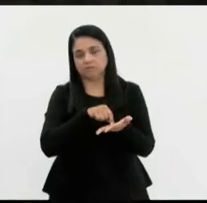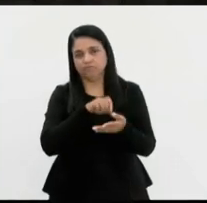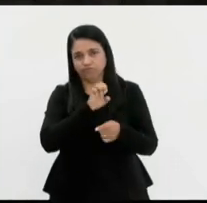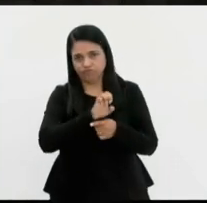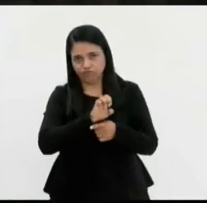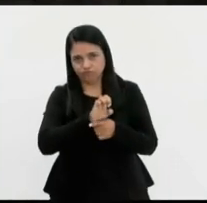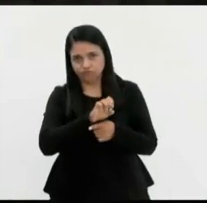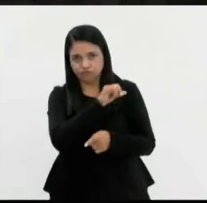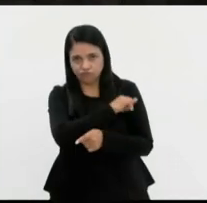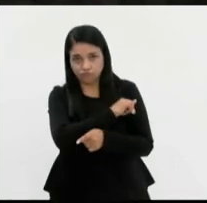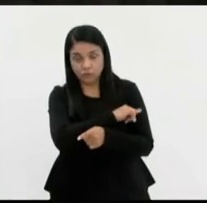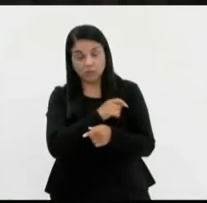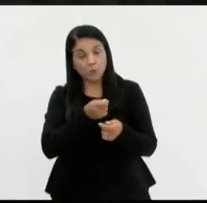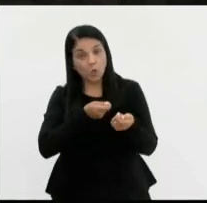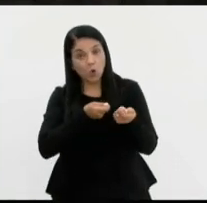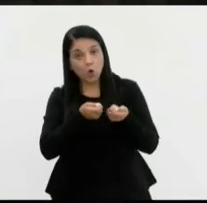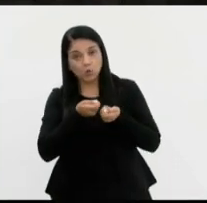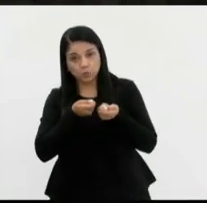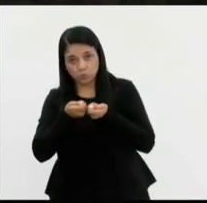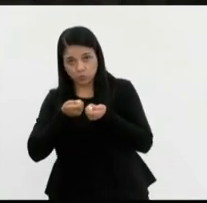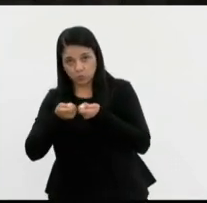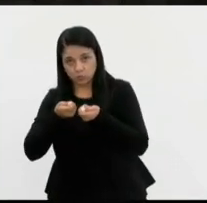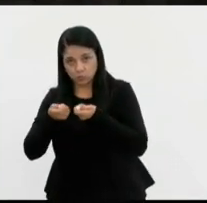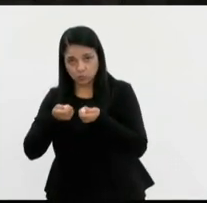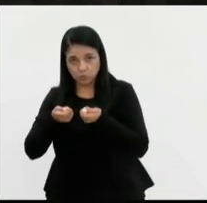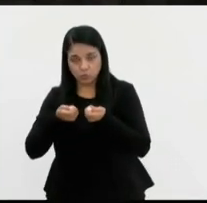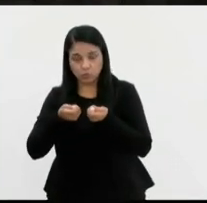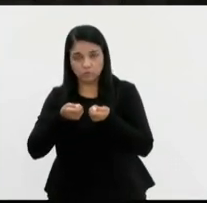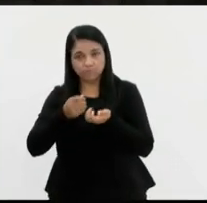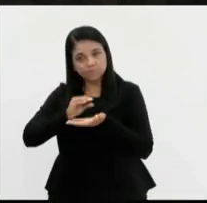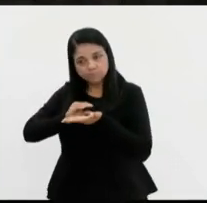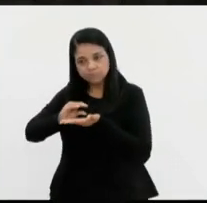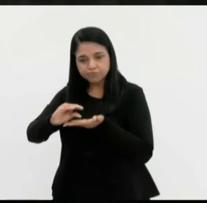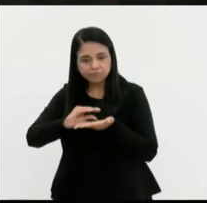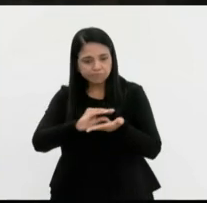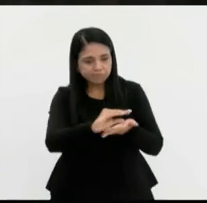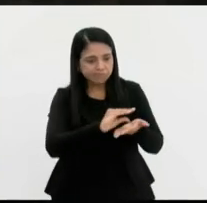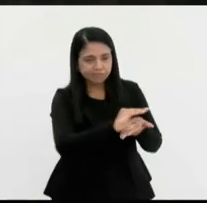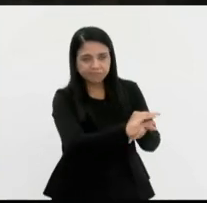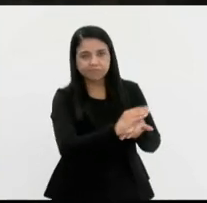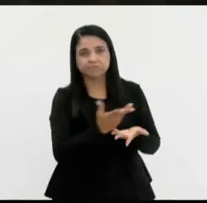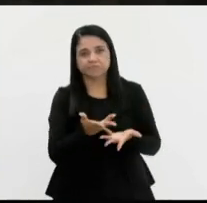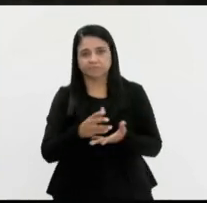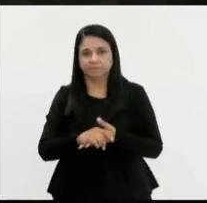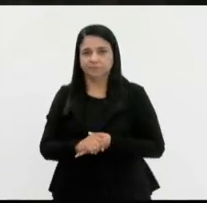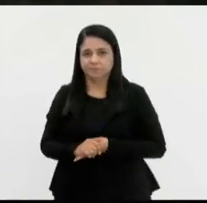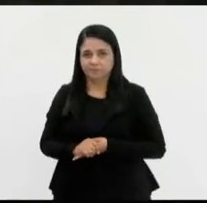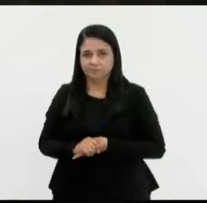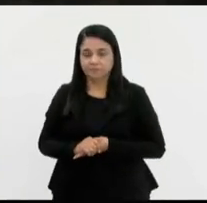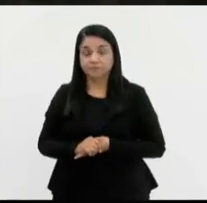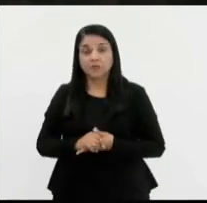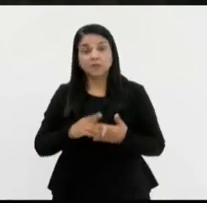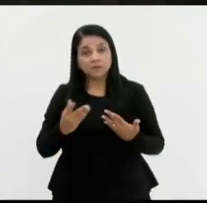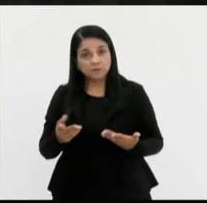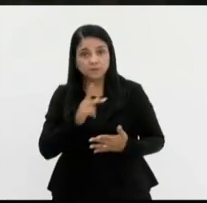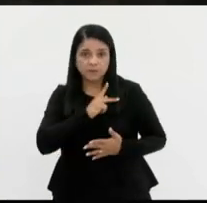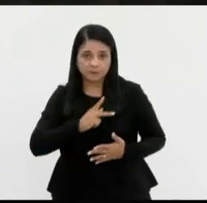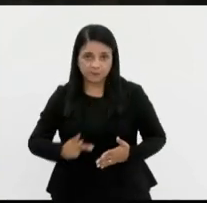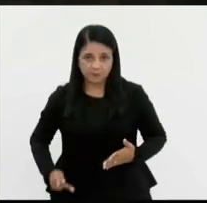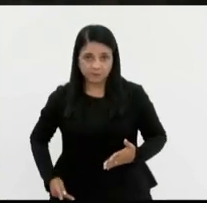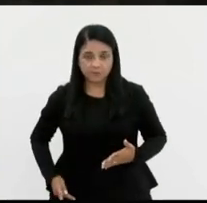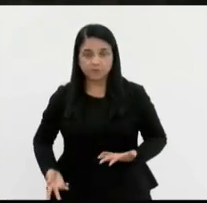controle melhor da sua aplicação né então senhor presidente